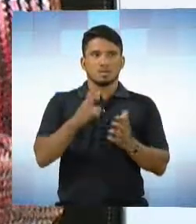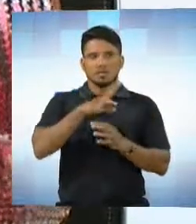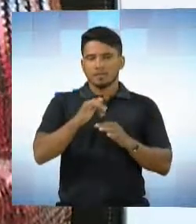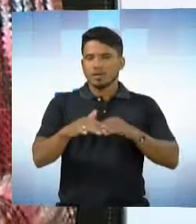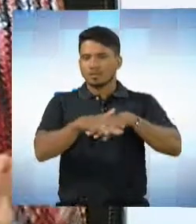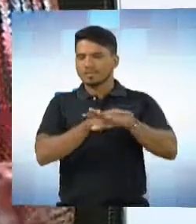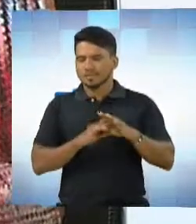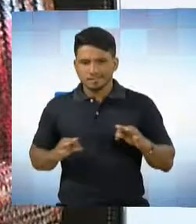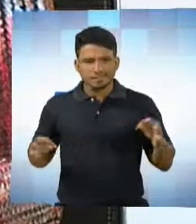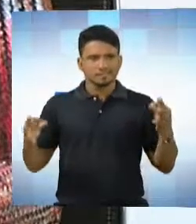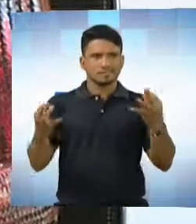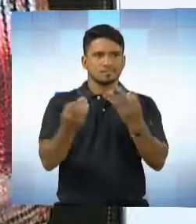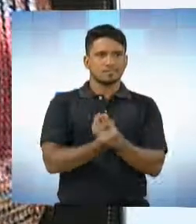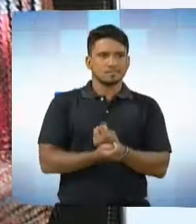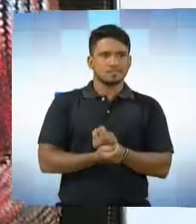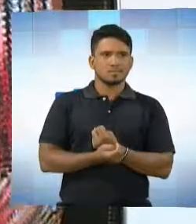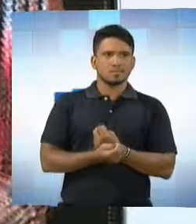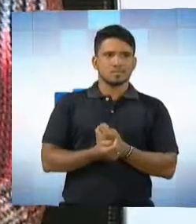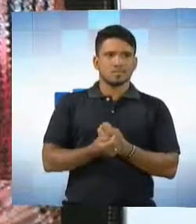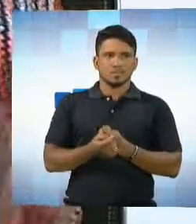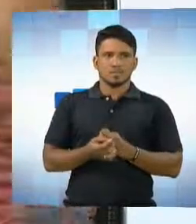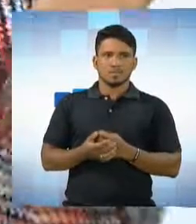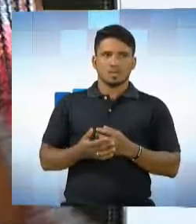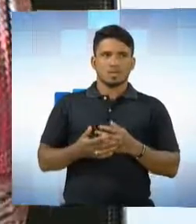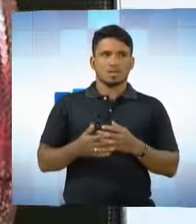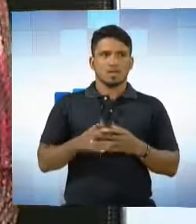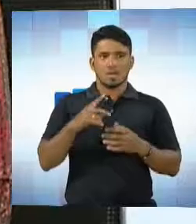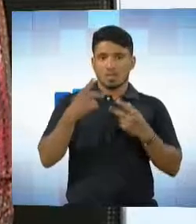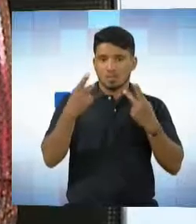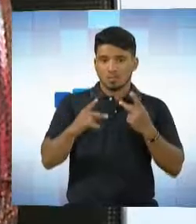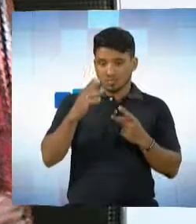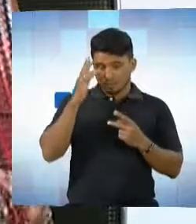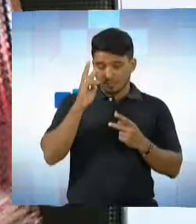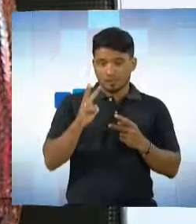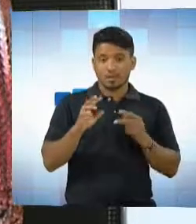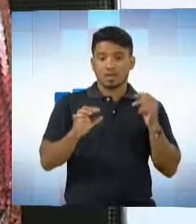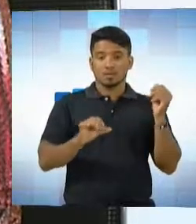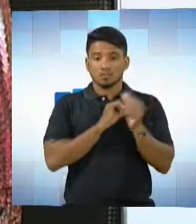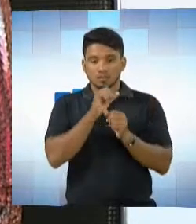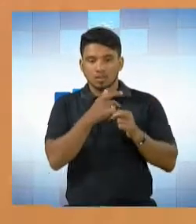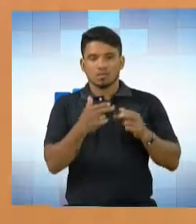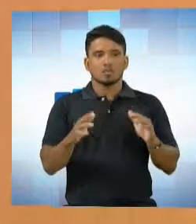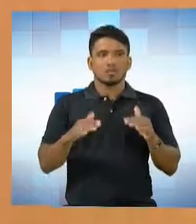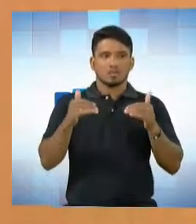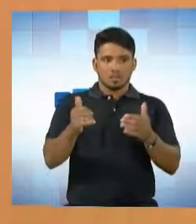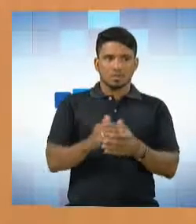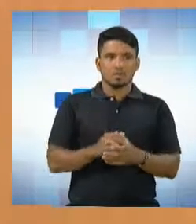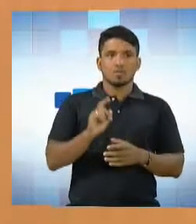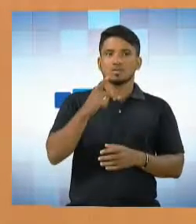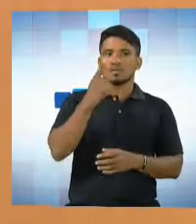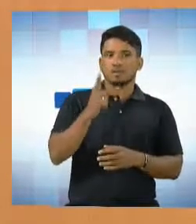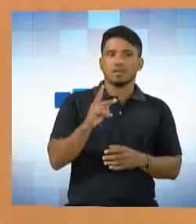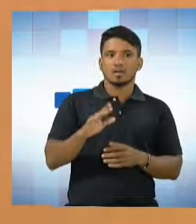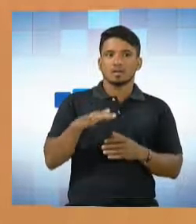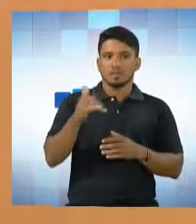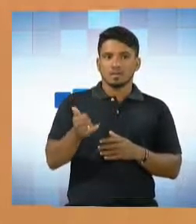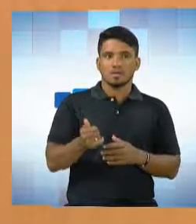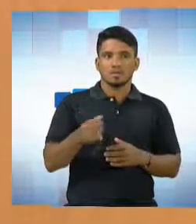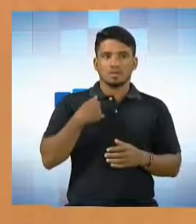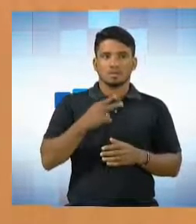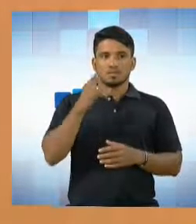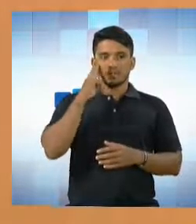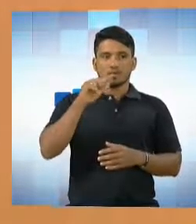se integrando, vai se integrando, isso é uma forma de se reinventar. Bom, e quando você fala em reinventar, nós